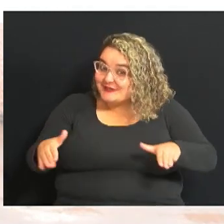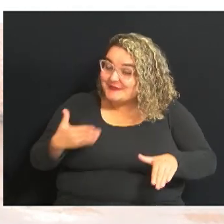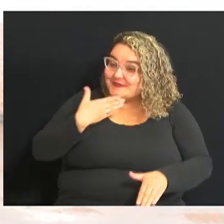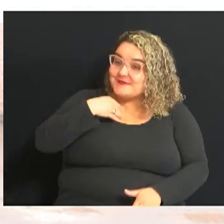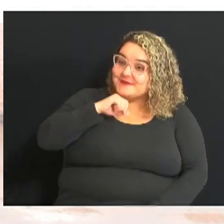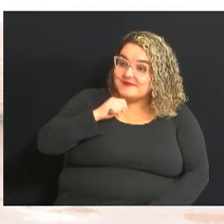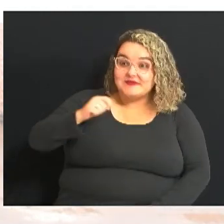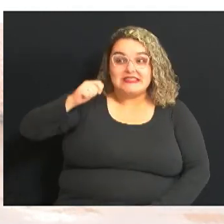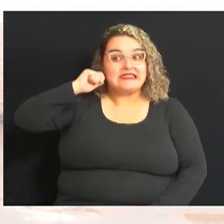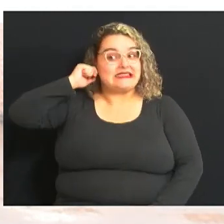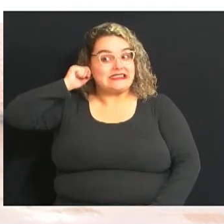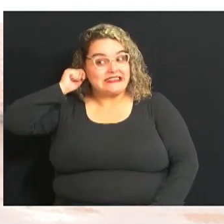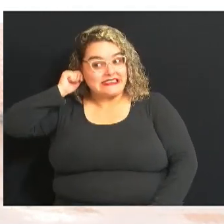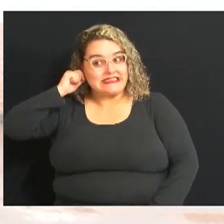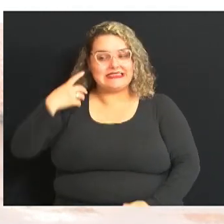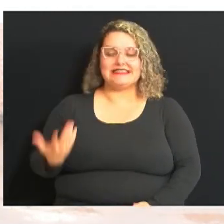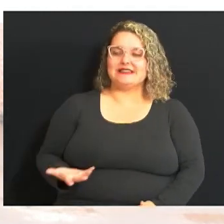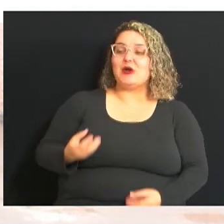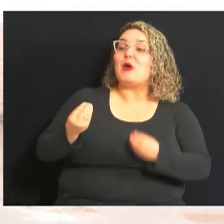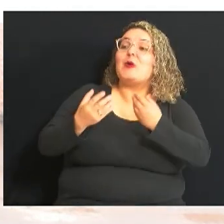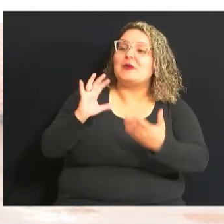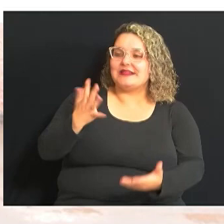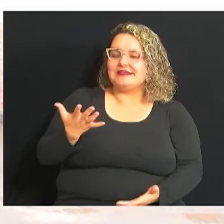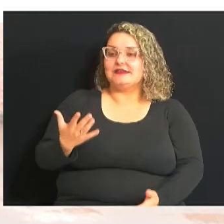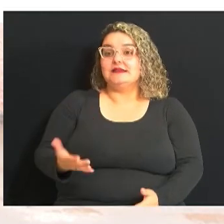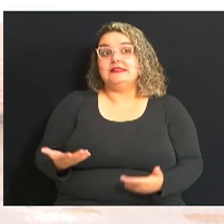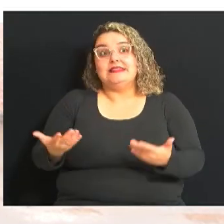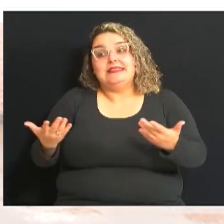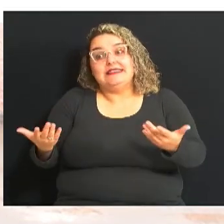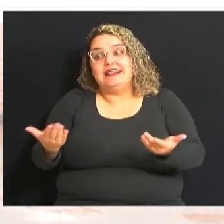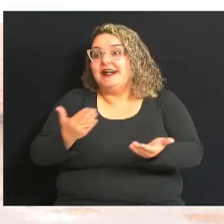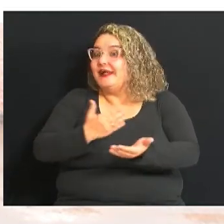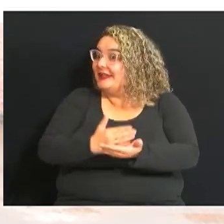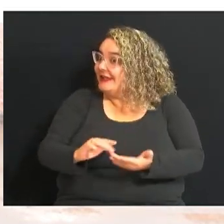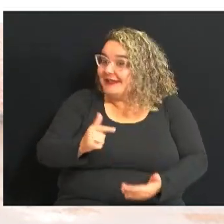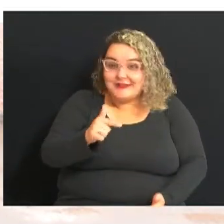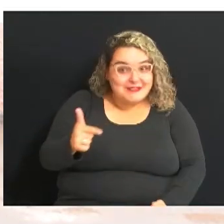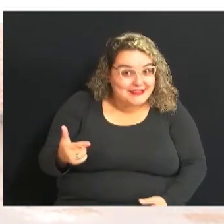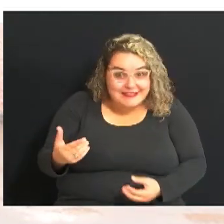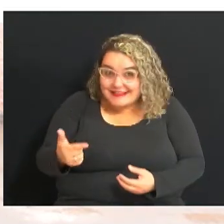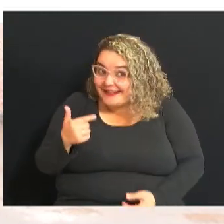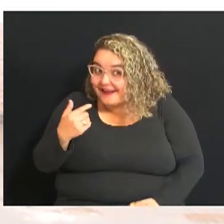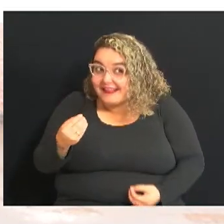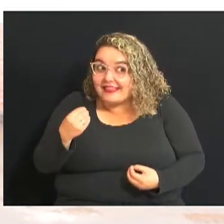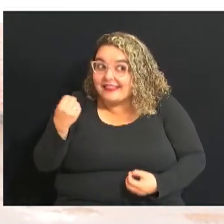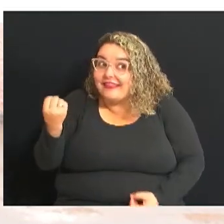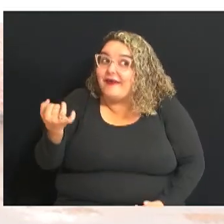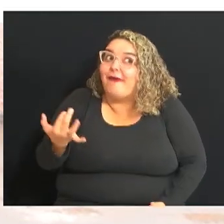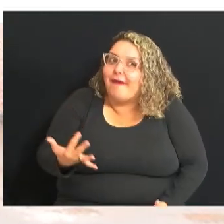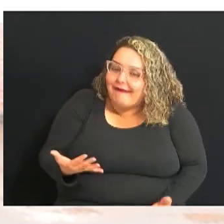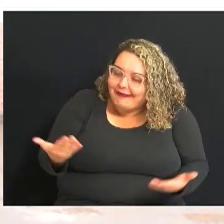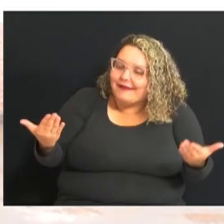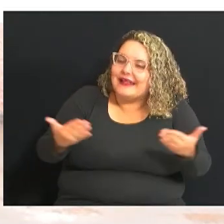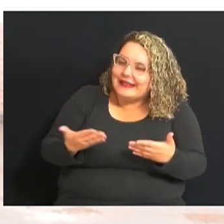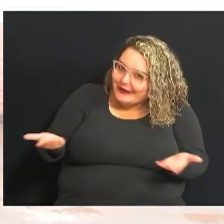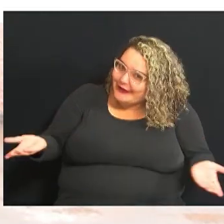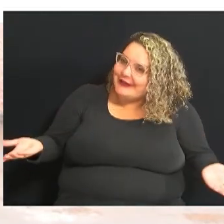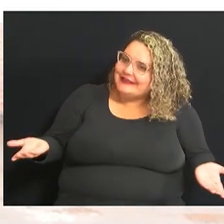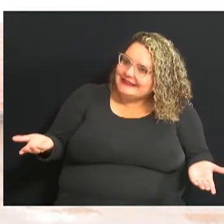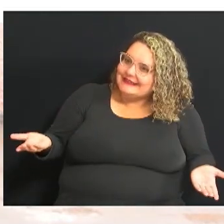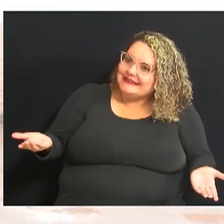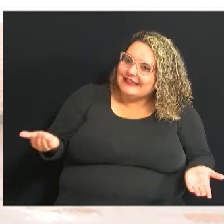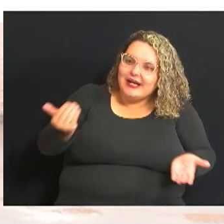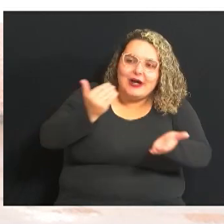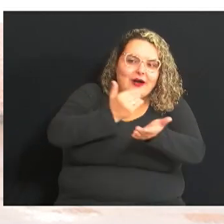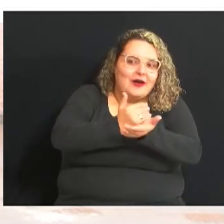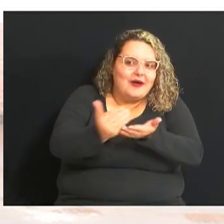de orelha? Olha, no começo não tinha tanto como tem hoje. Hoje, no começo foi tudo